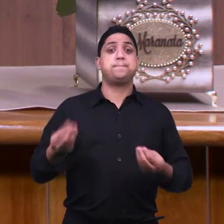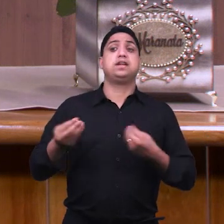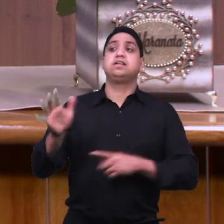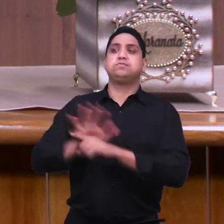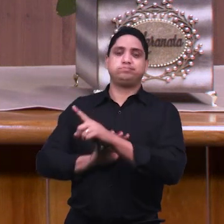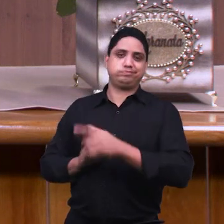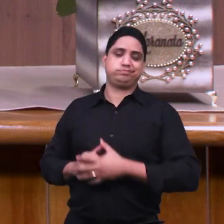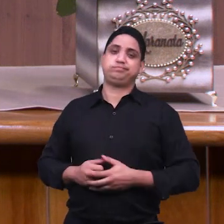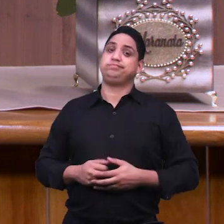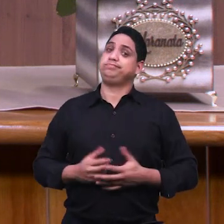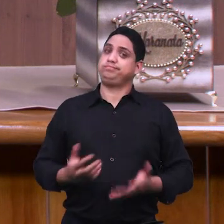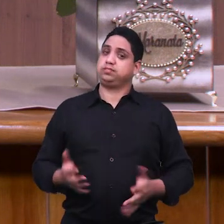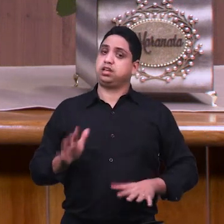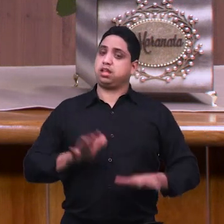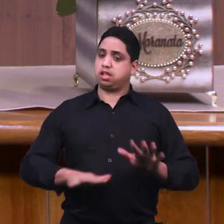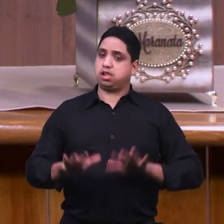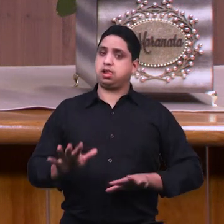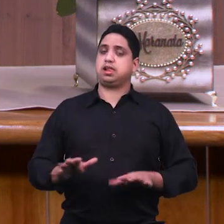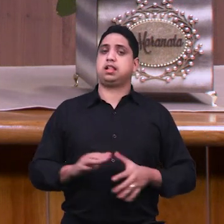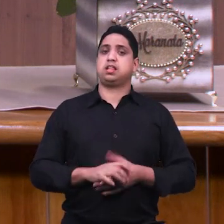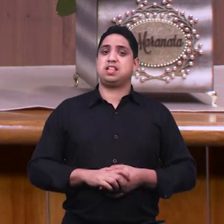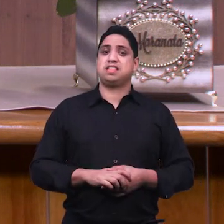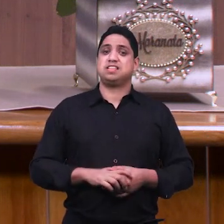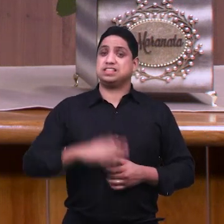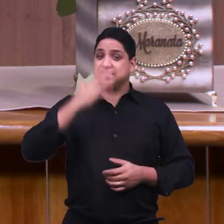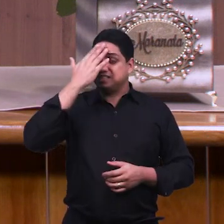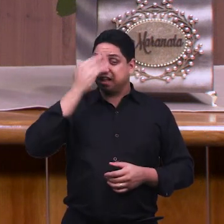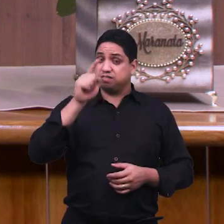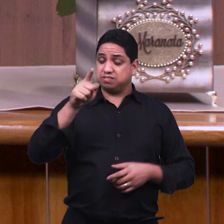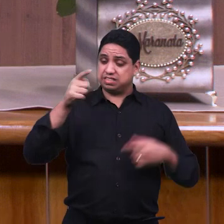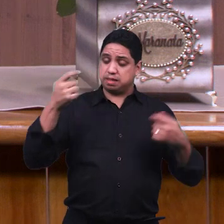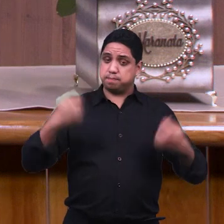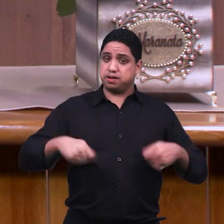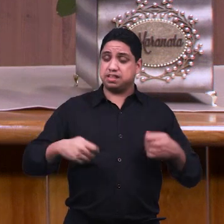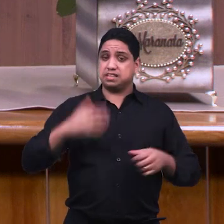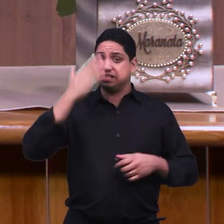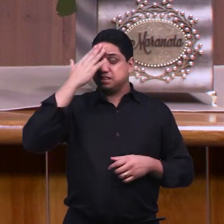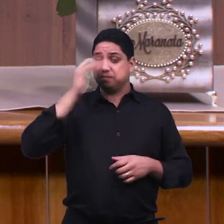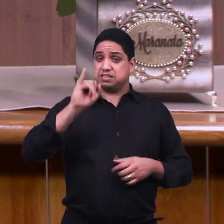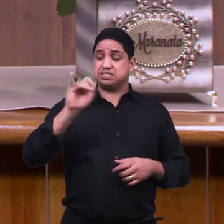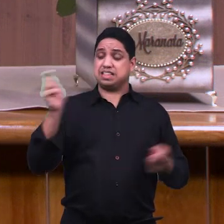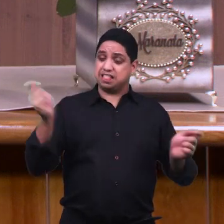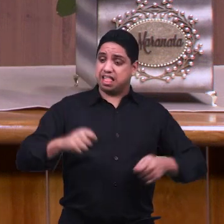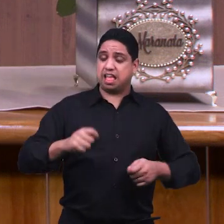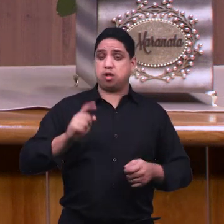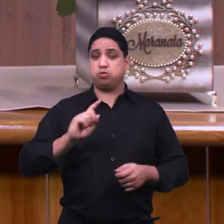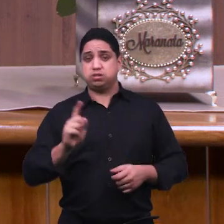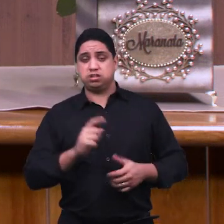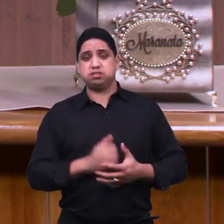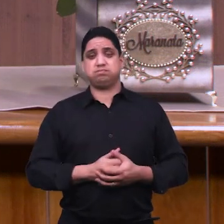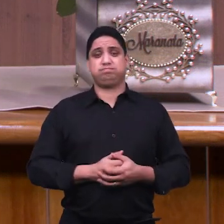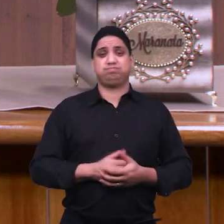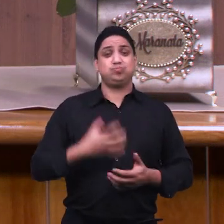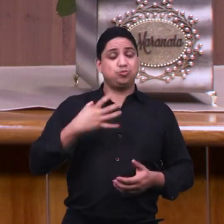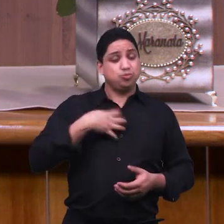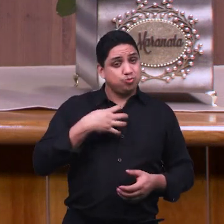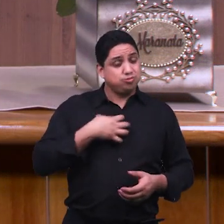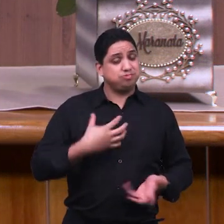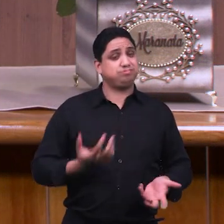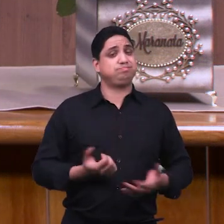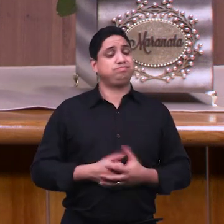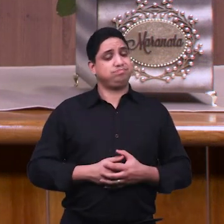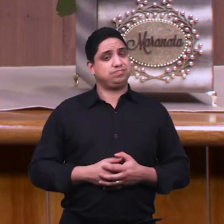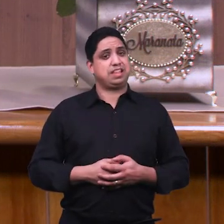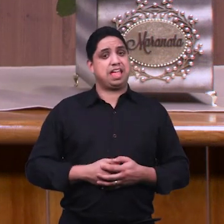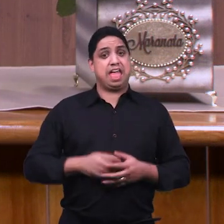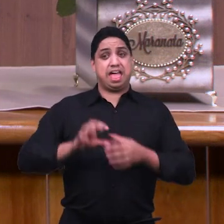para comprar um carro? Vai consultar dentro da sua condição. A consulta é uma autorização de Deus. É uma autorização, não é